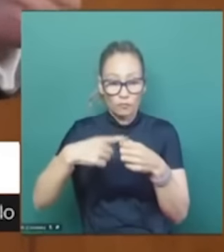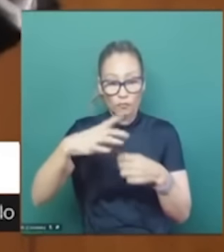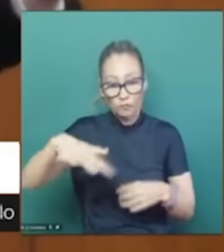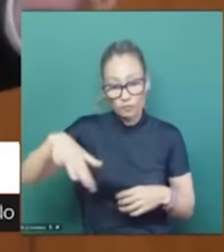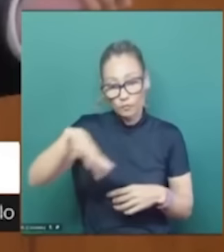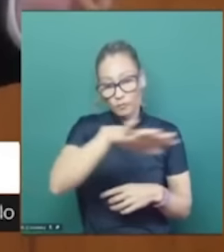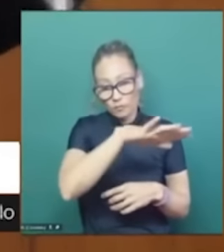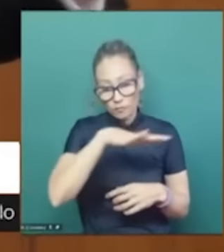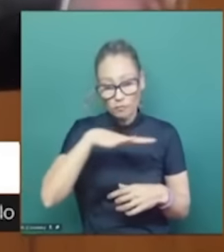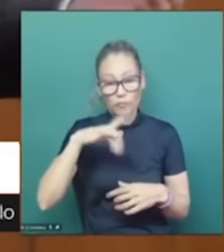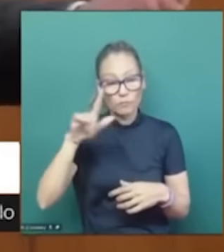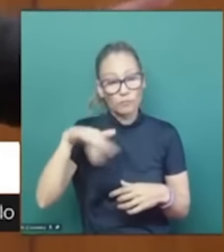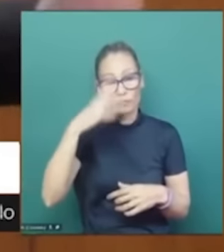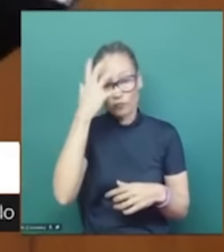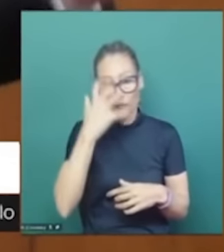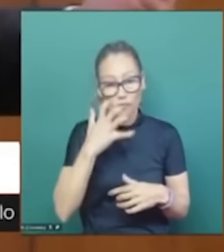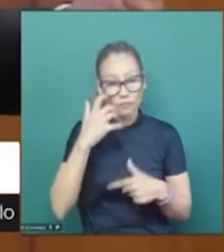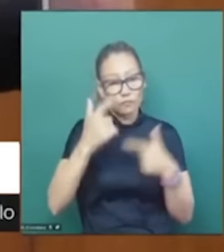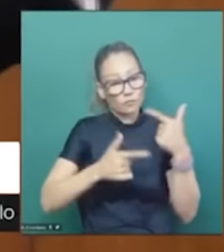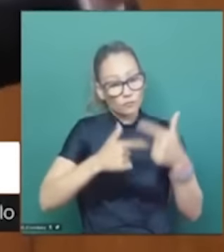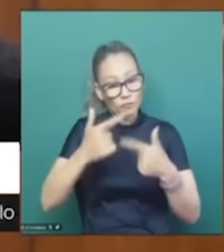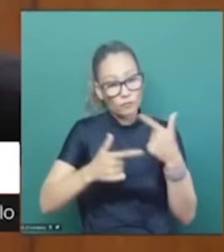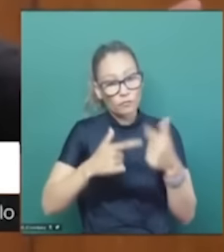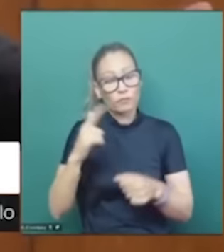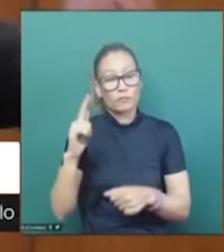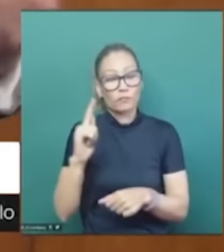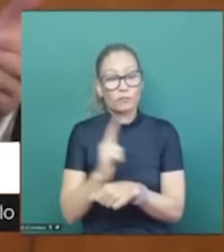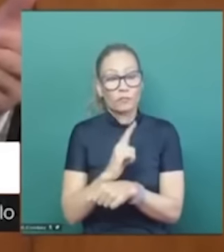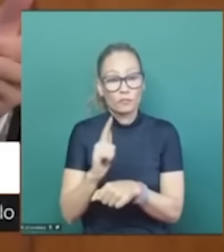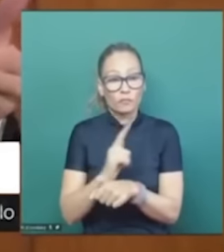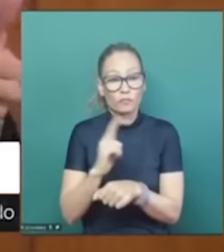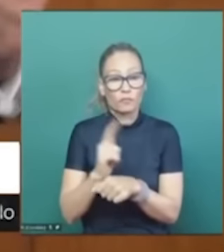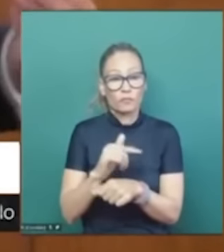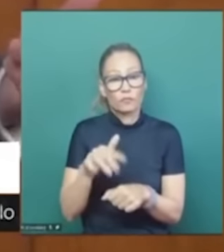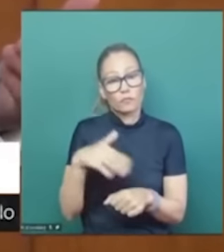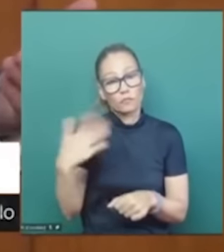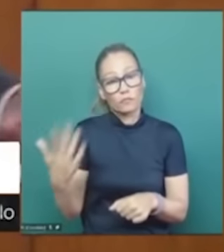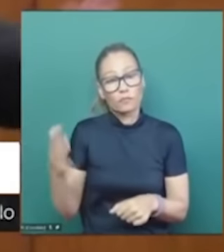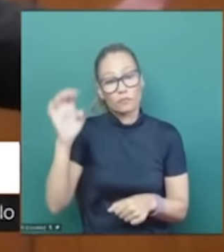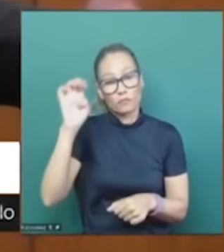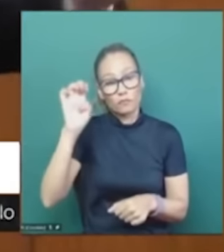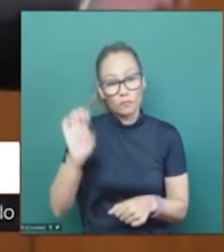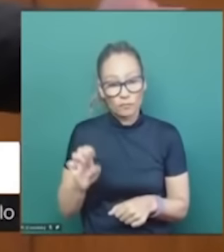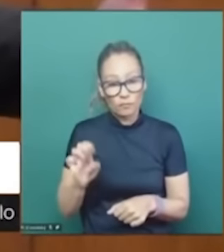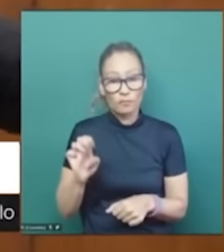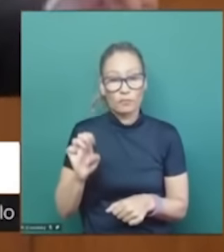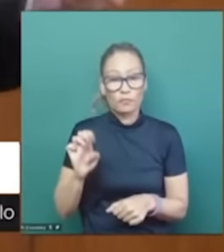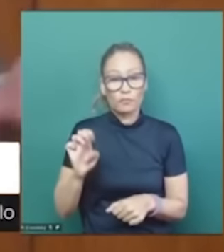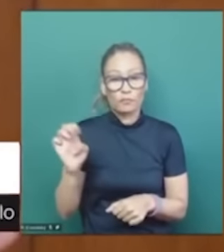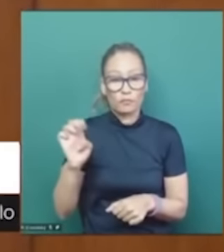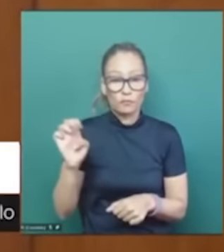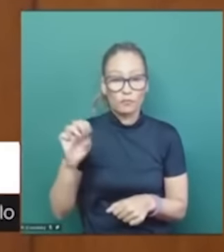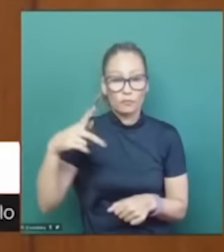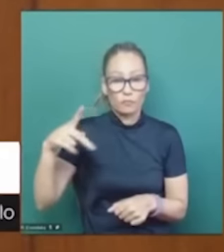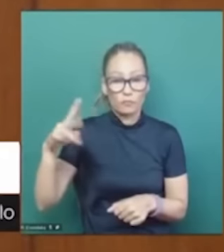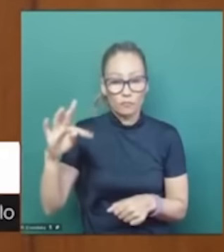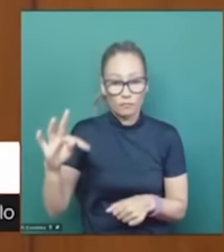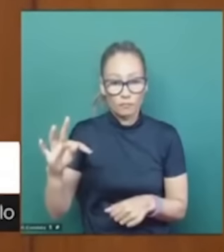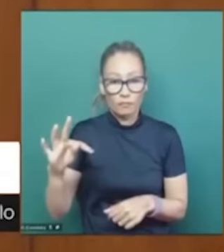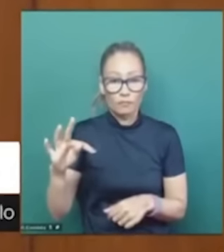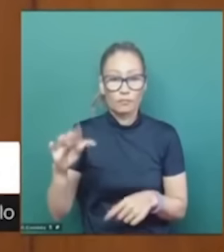de gestões esquerdistas, de gestões petistas, cujos valores, para quem não sabe, eu repudio e rechaço veementemente.